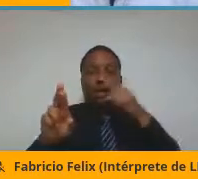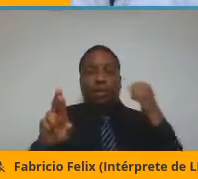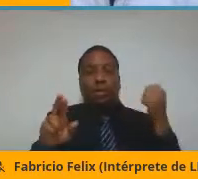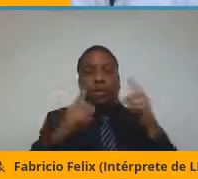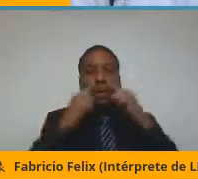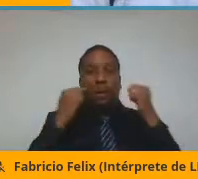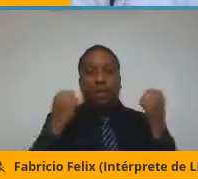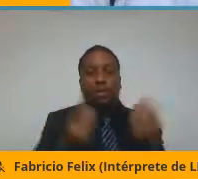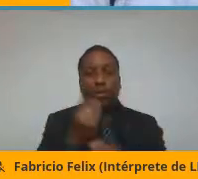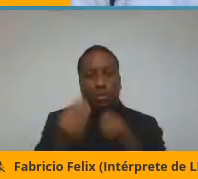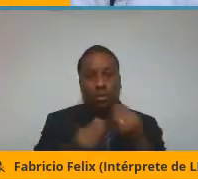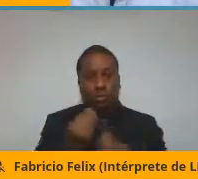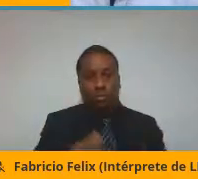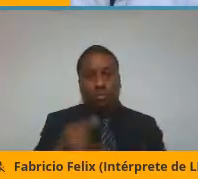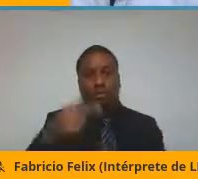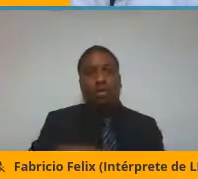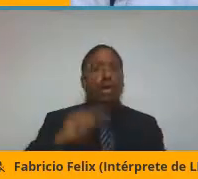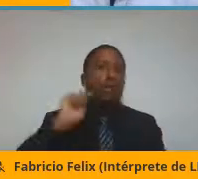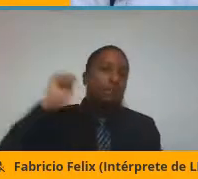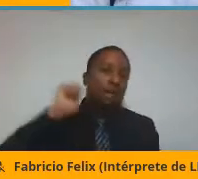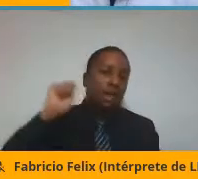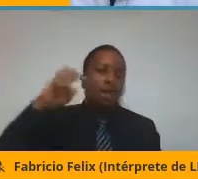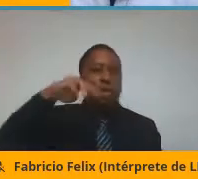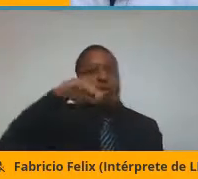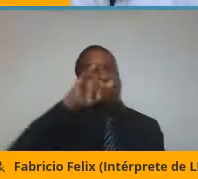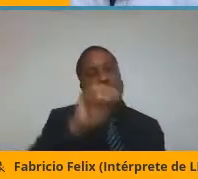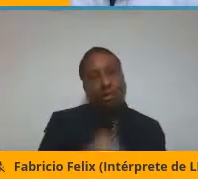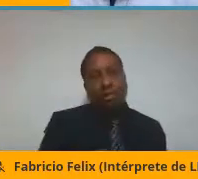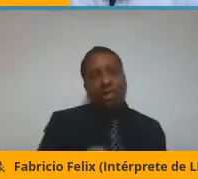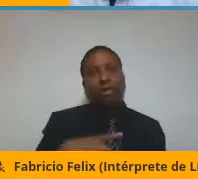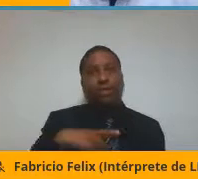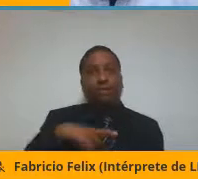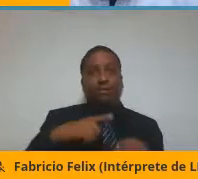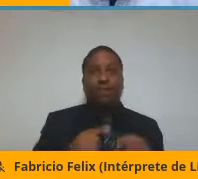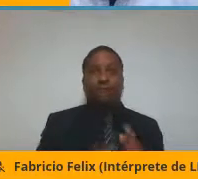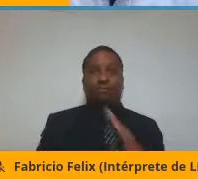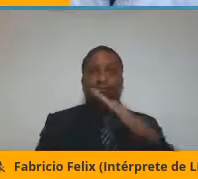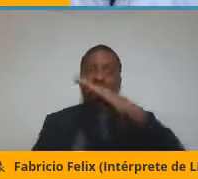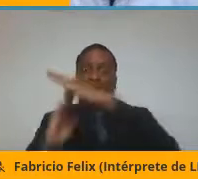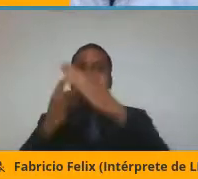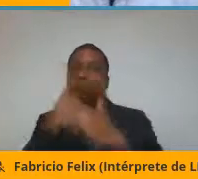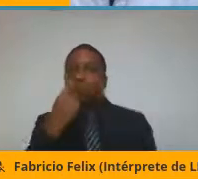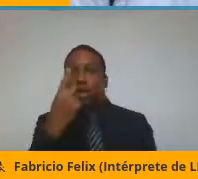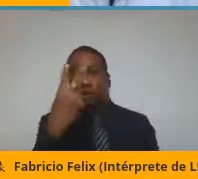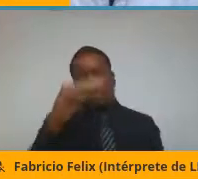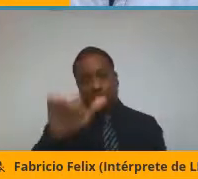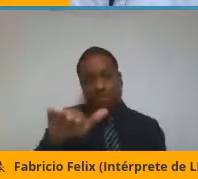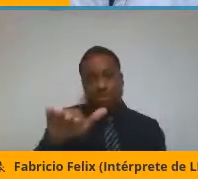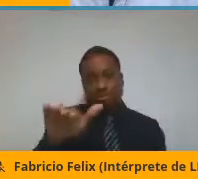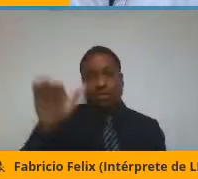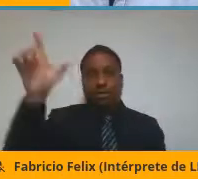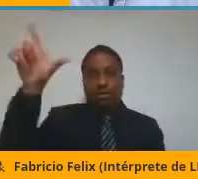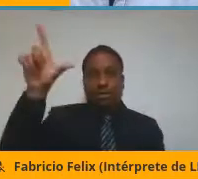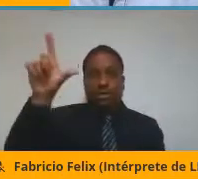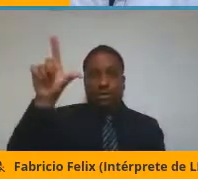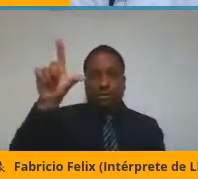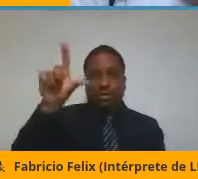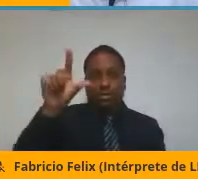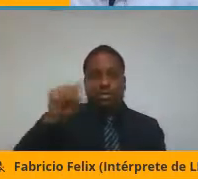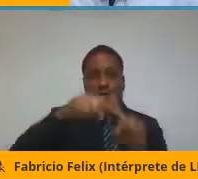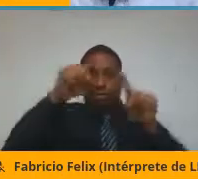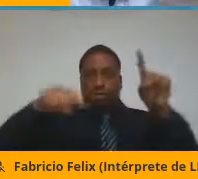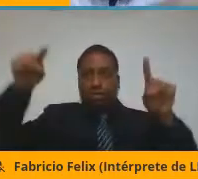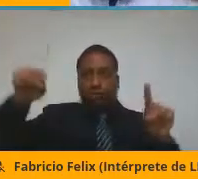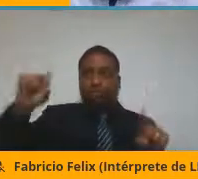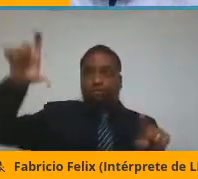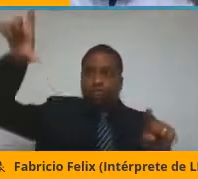em abril, maio, ele estava alto, perto de 2,5. Ele veio caindo, quer dizer que a